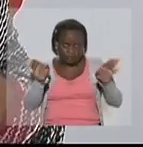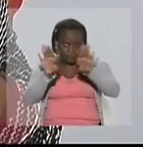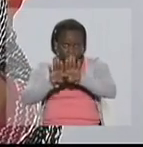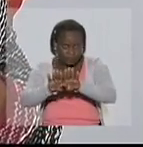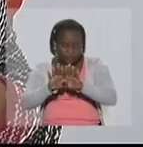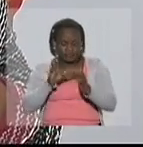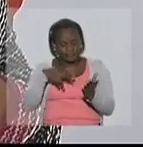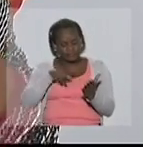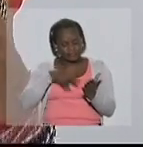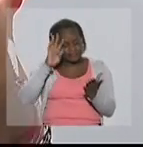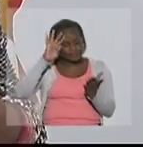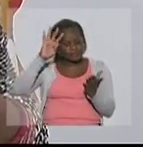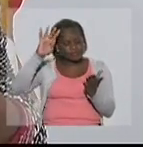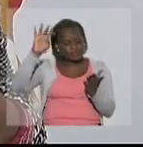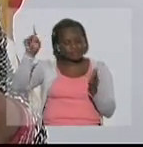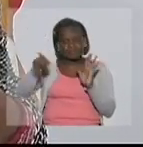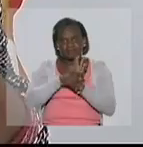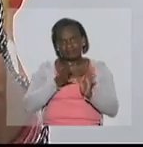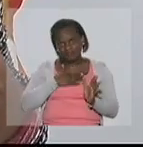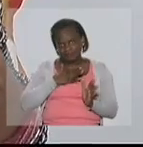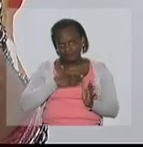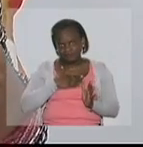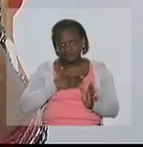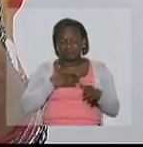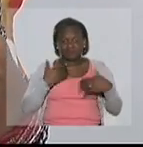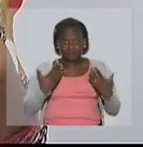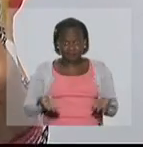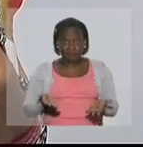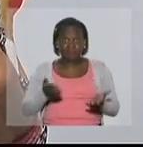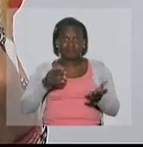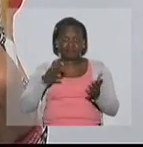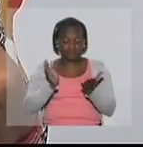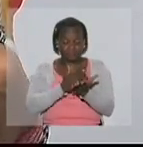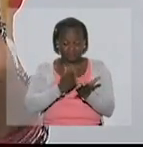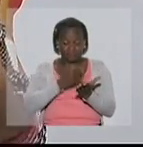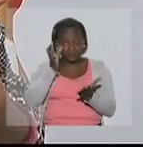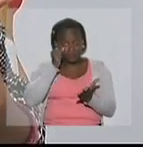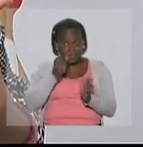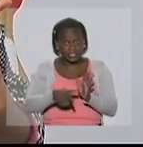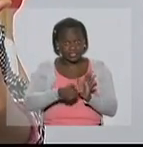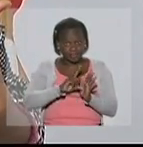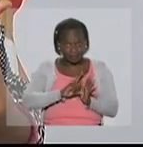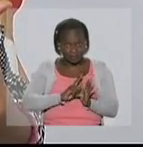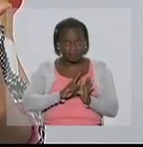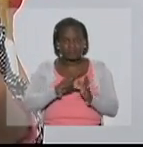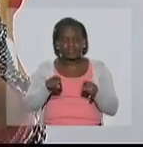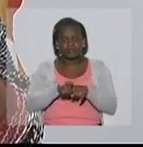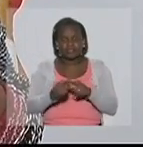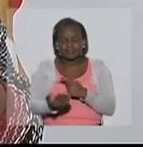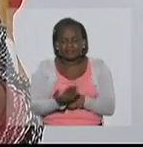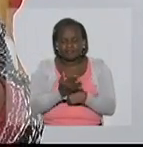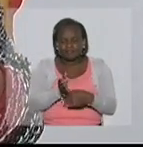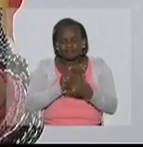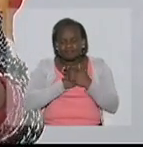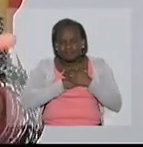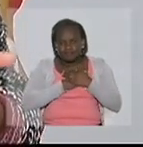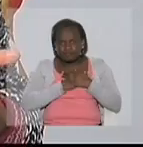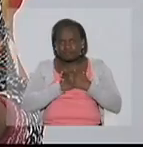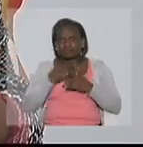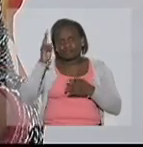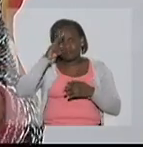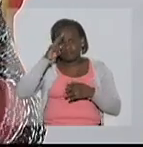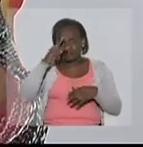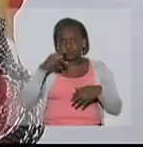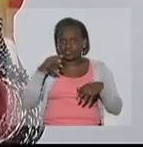porta e e e ficava no meu mundo ali então aquele o livro ele antes de de dormir ele também foi um acolhimento eu me lembro que